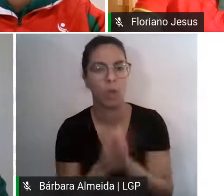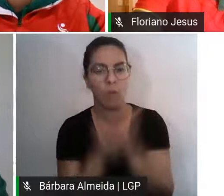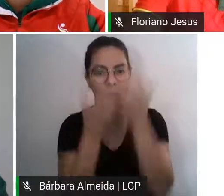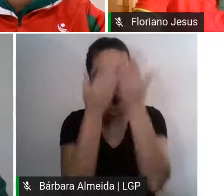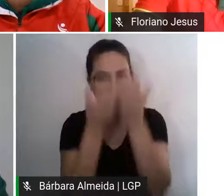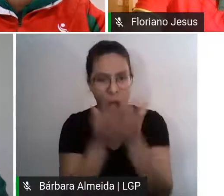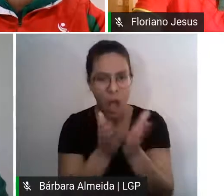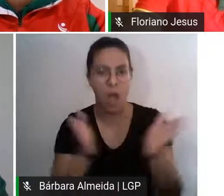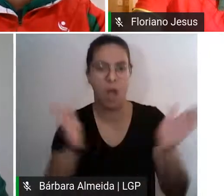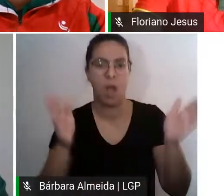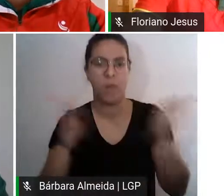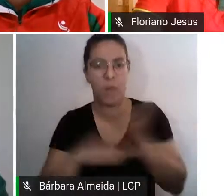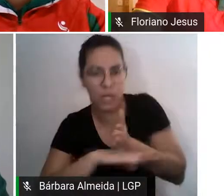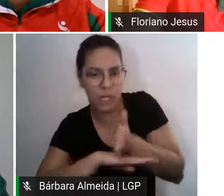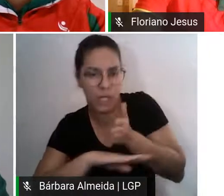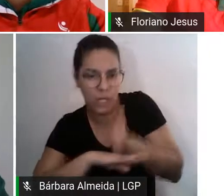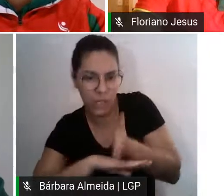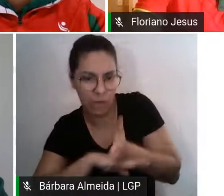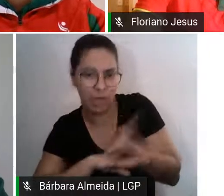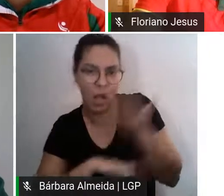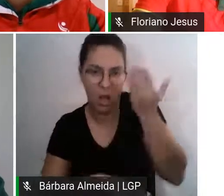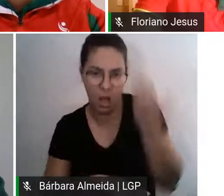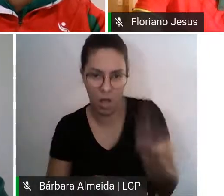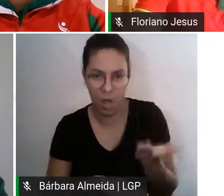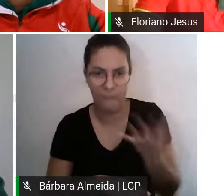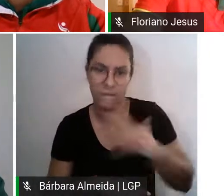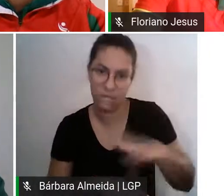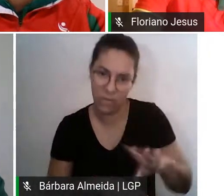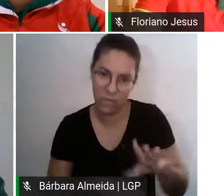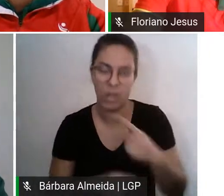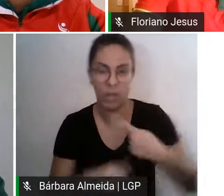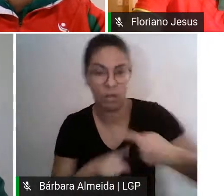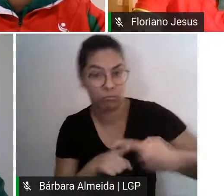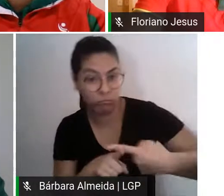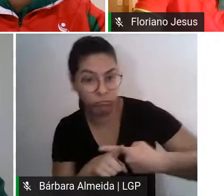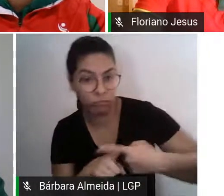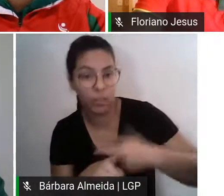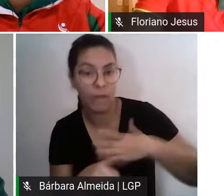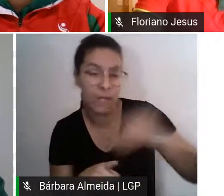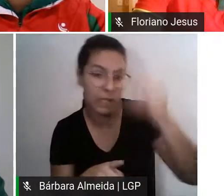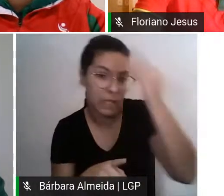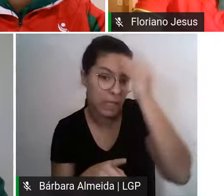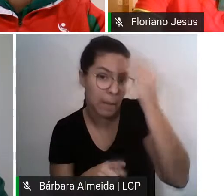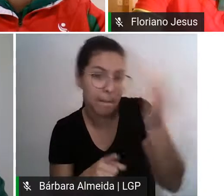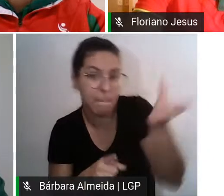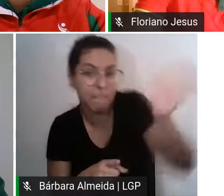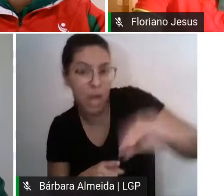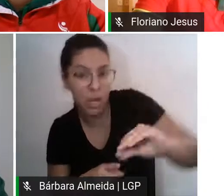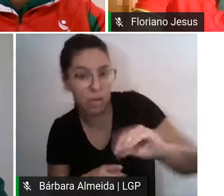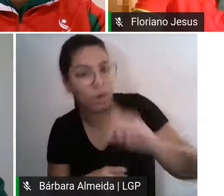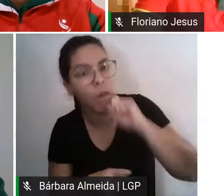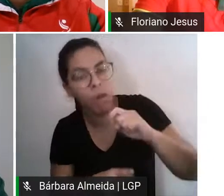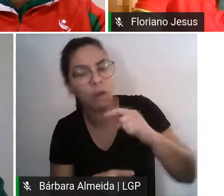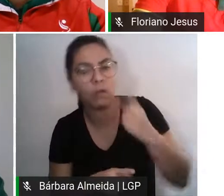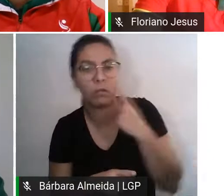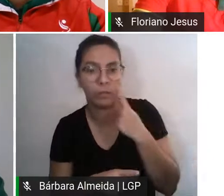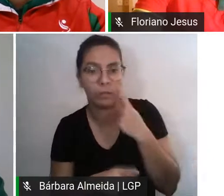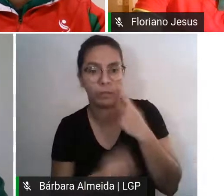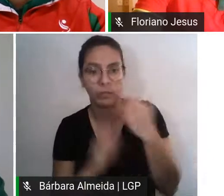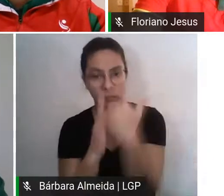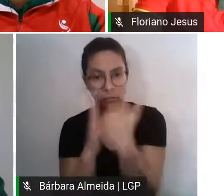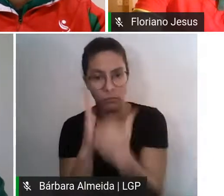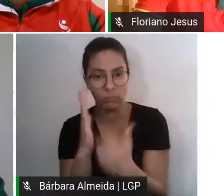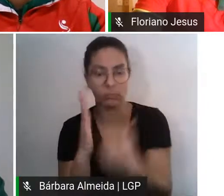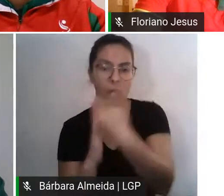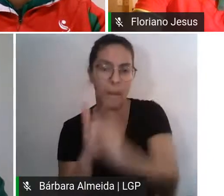bastante acessível para todos e caso estejam interessados ou queiram saber mais sobre o Parabadminton, podem sempre consultar